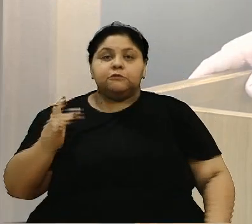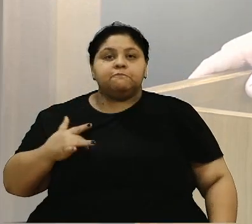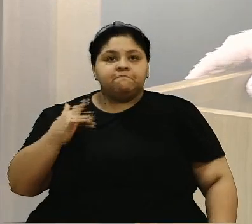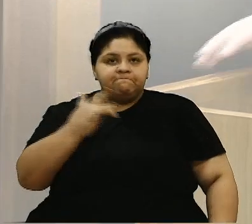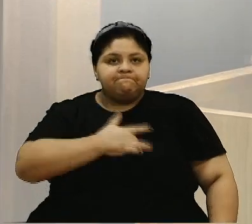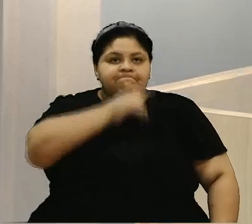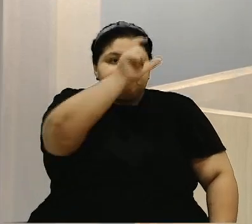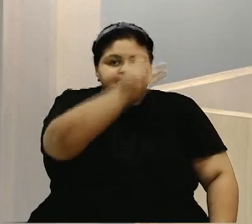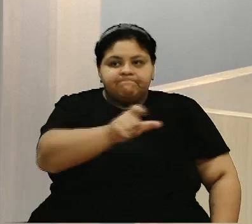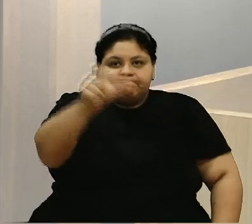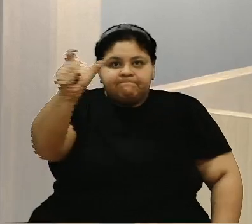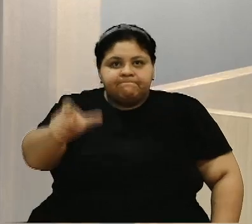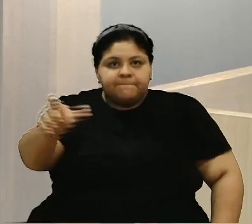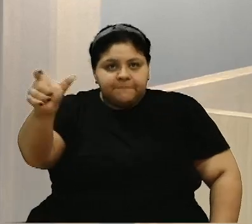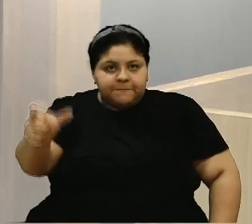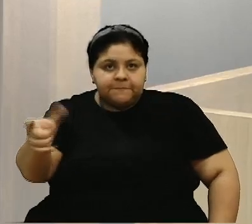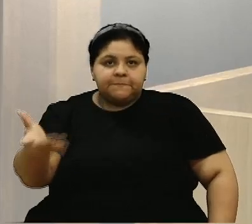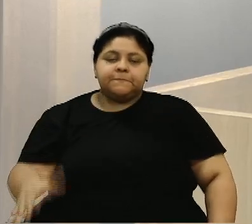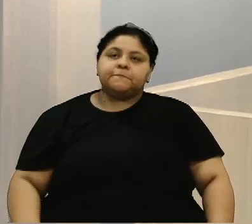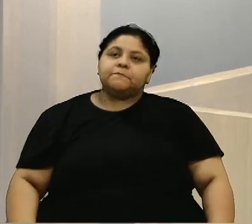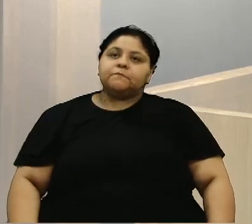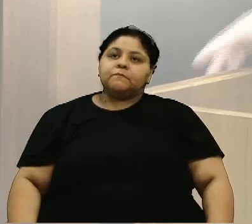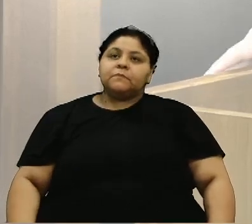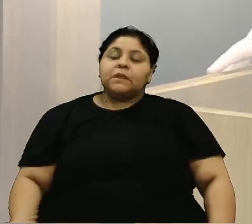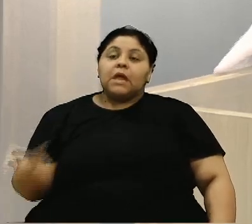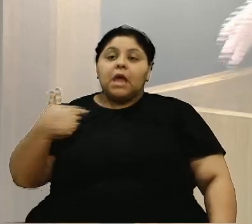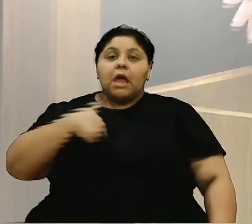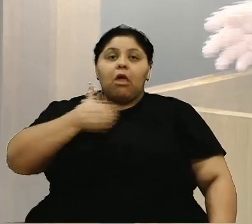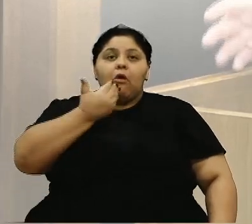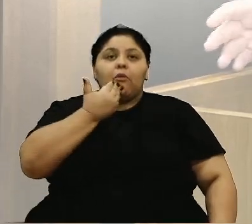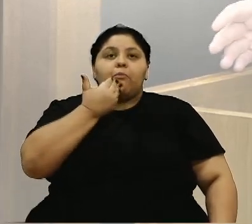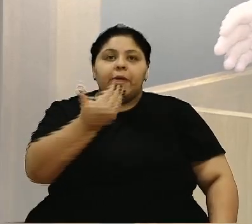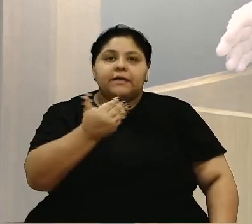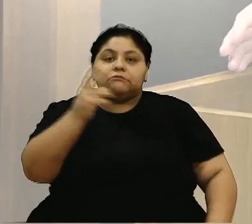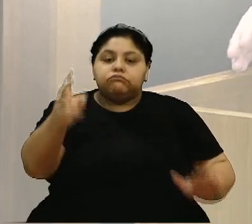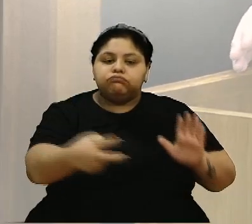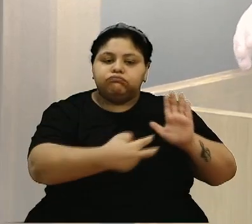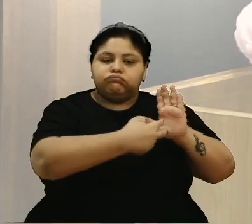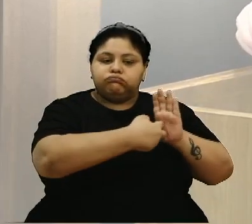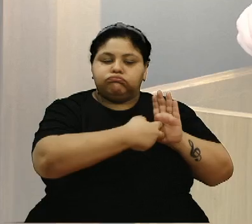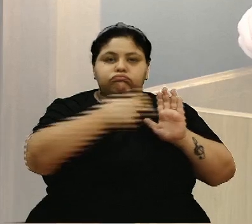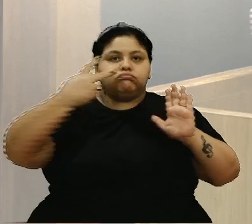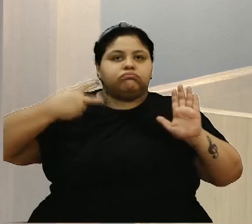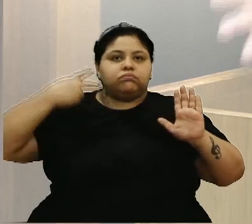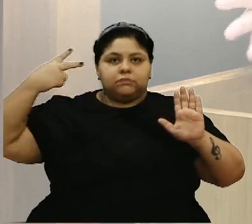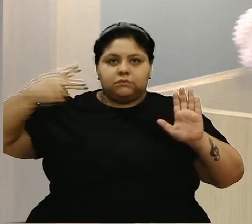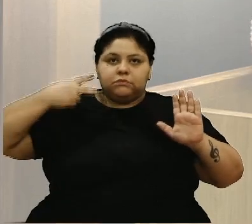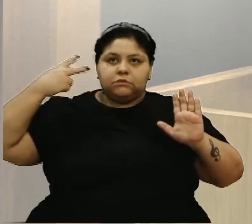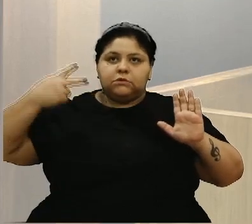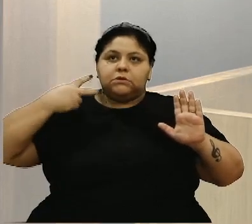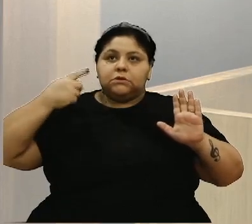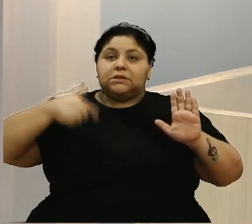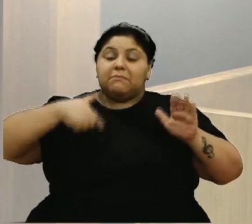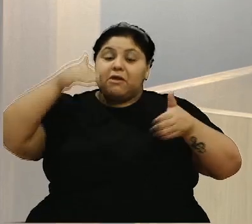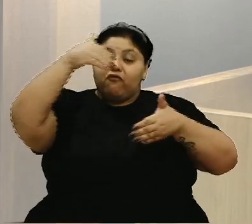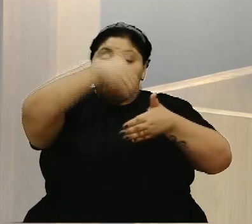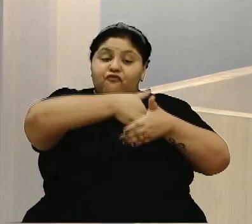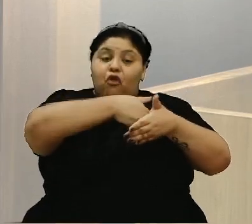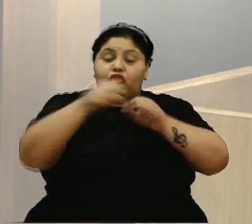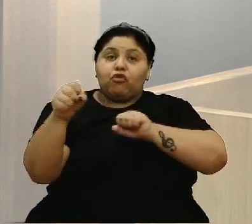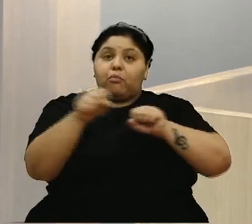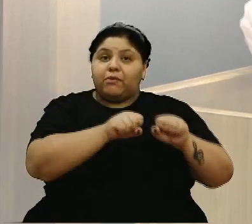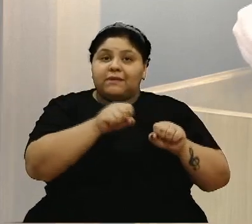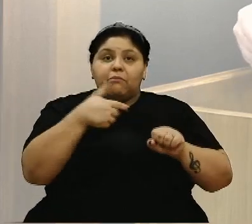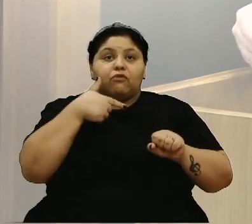das pessoas. Nesse sentido, eu peço a atenção dos colegas vereadores e, inclusive, o voto para que nós